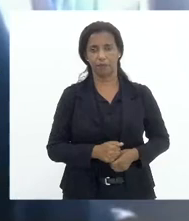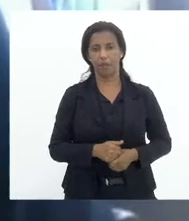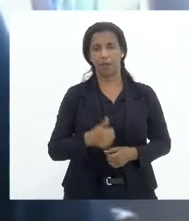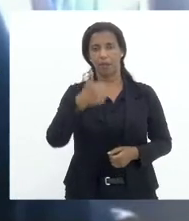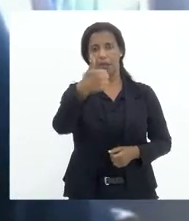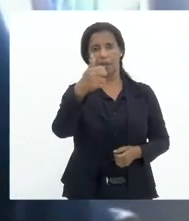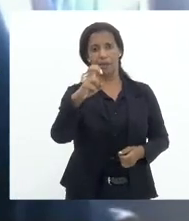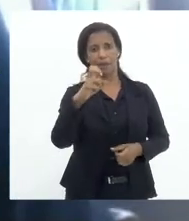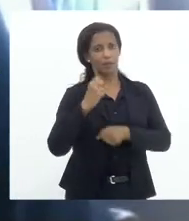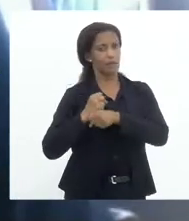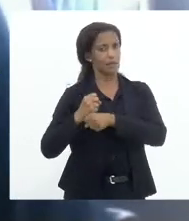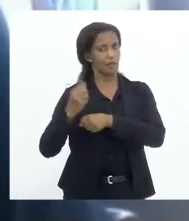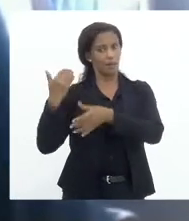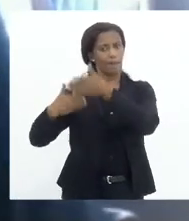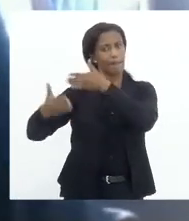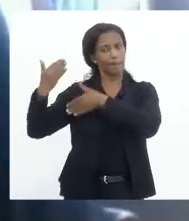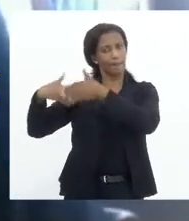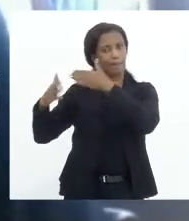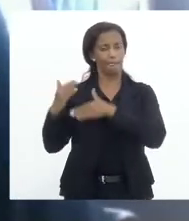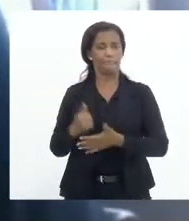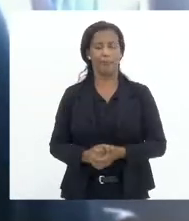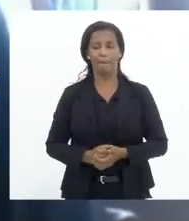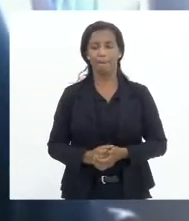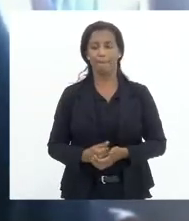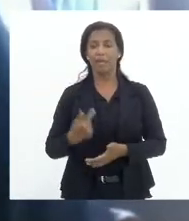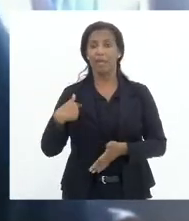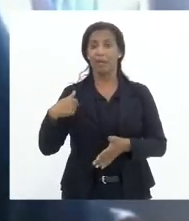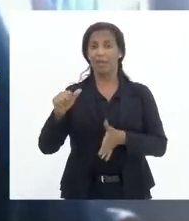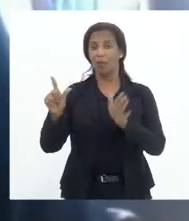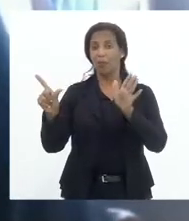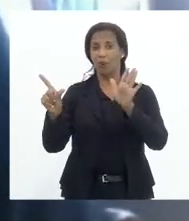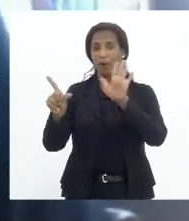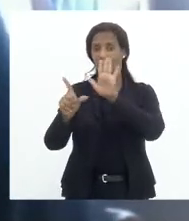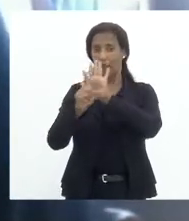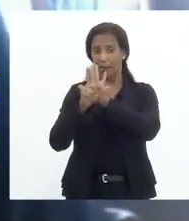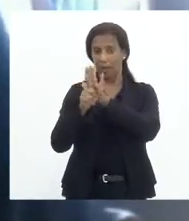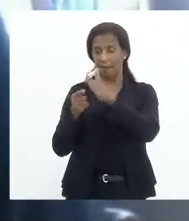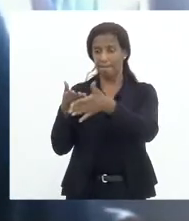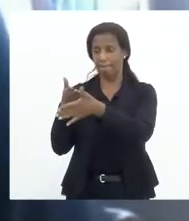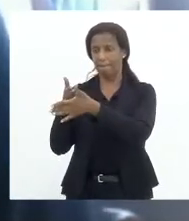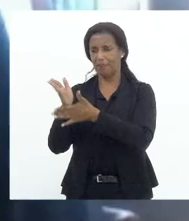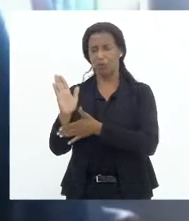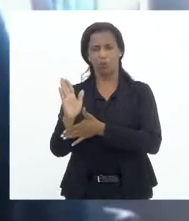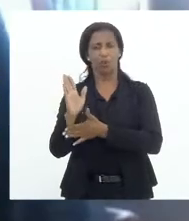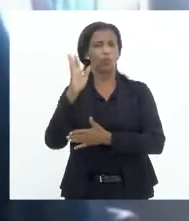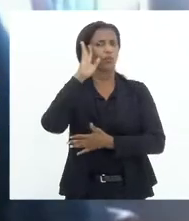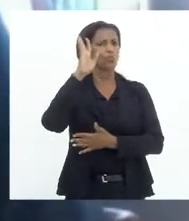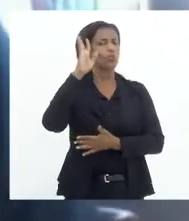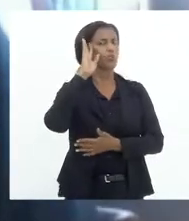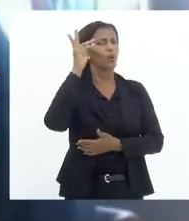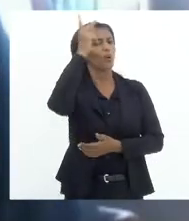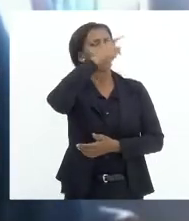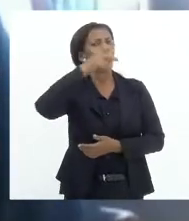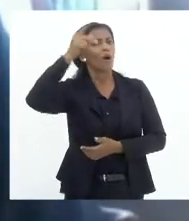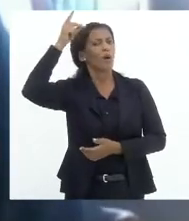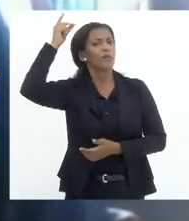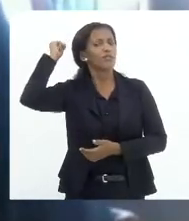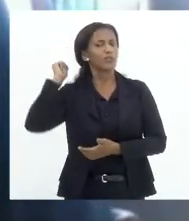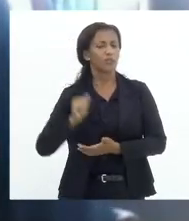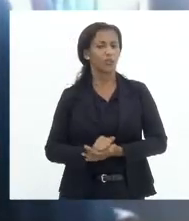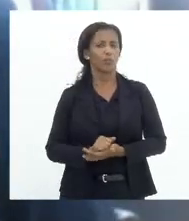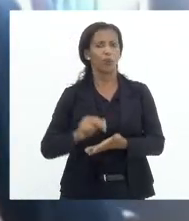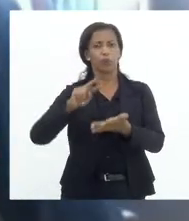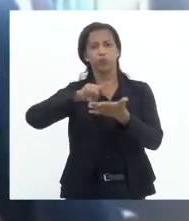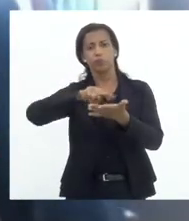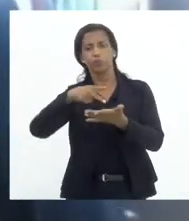15 anos atrás eu aprovei uma lei sobre ferro-velhos não sonho antigo dos ecologistas converter